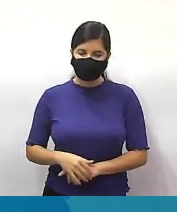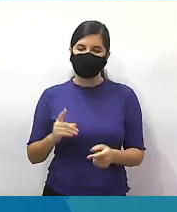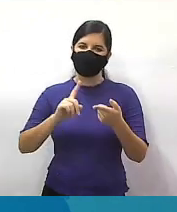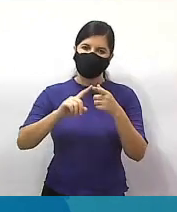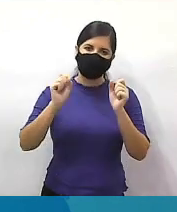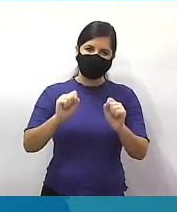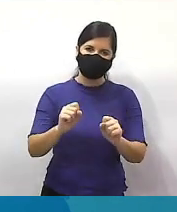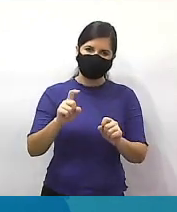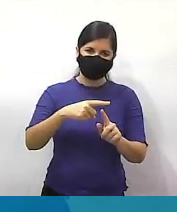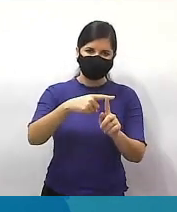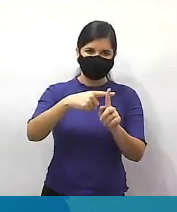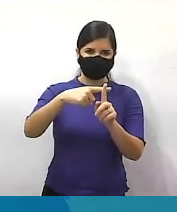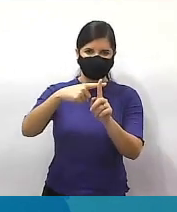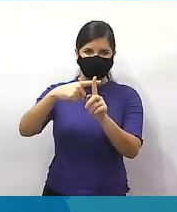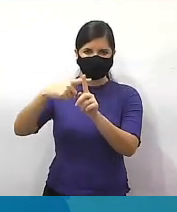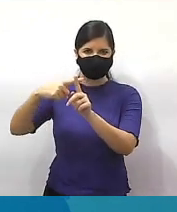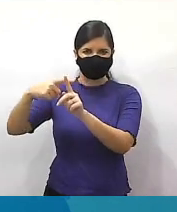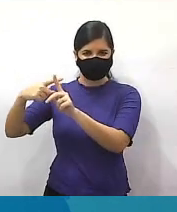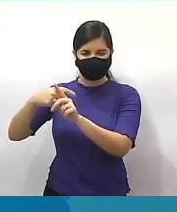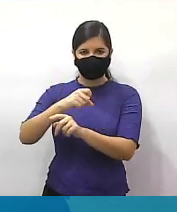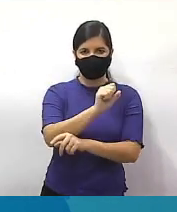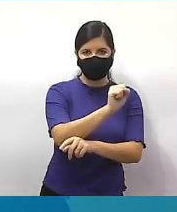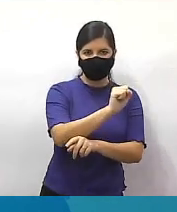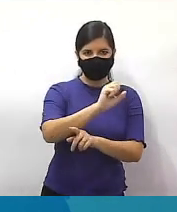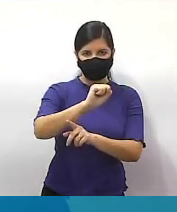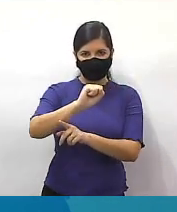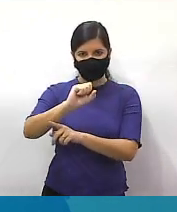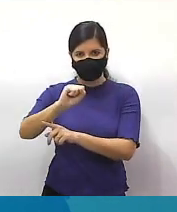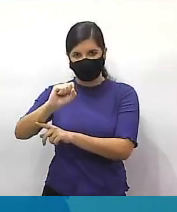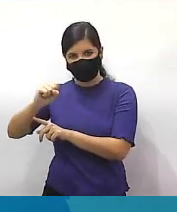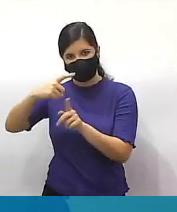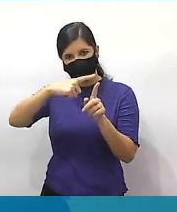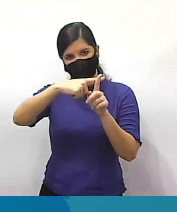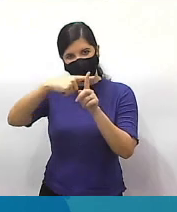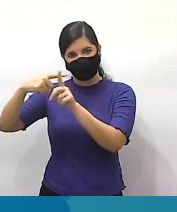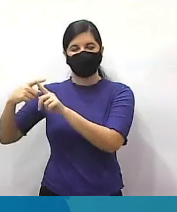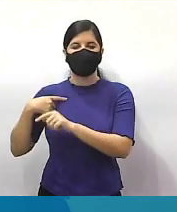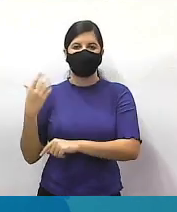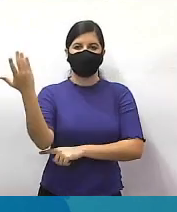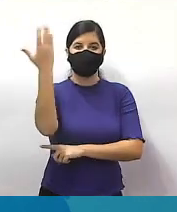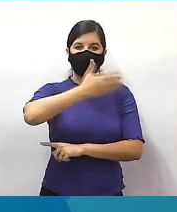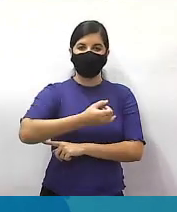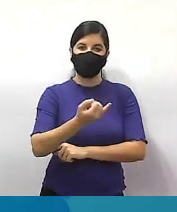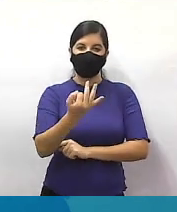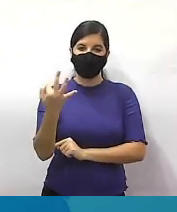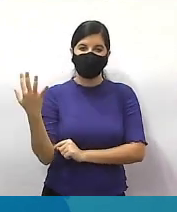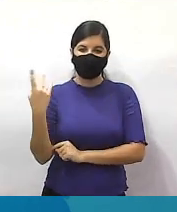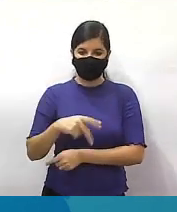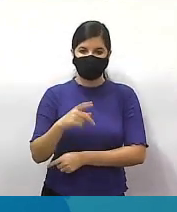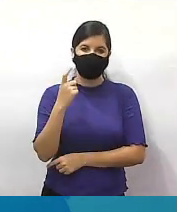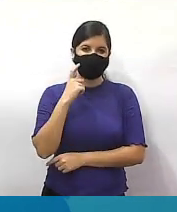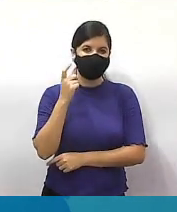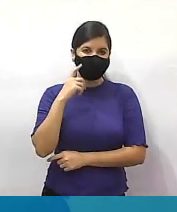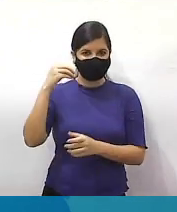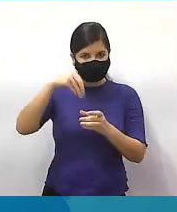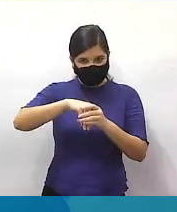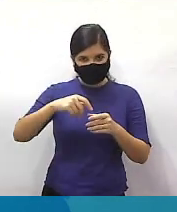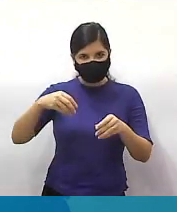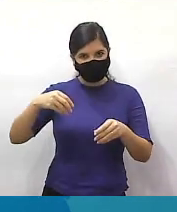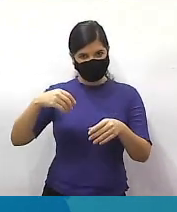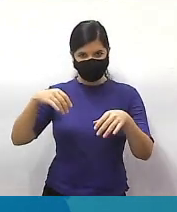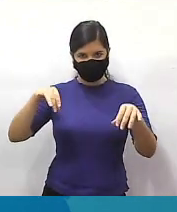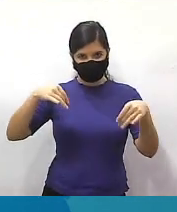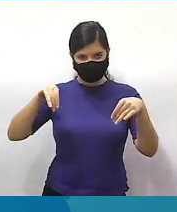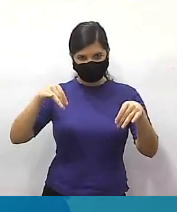fazer somando 8 a 8 e verificando a quantidade de pacotes de uma sequência numérica. Também tem outra